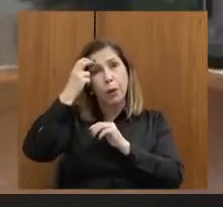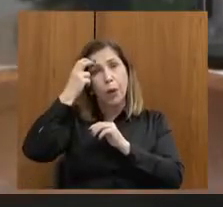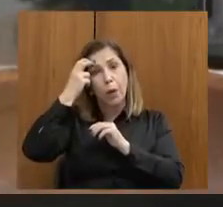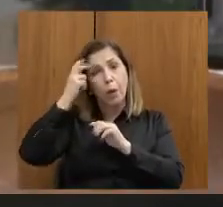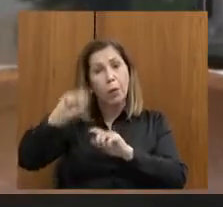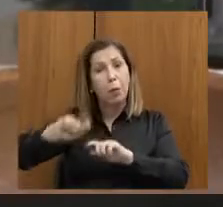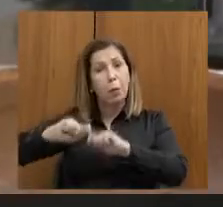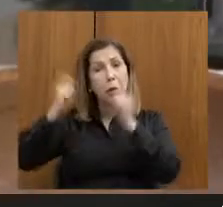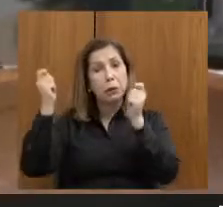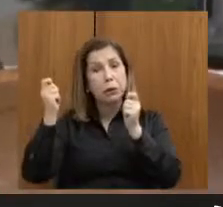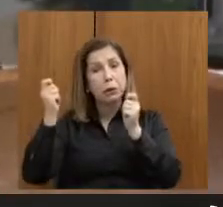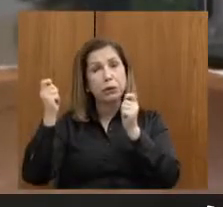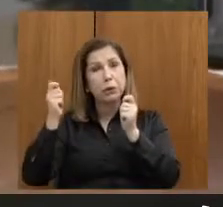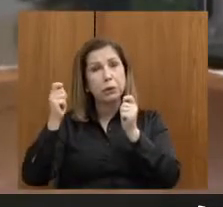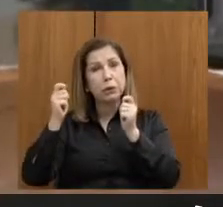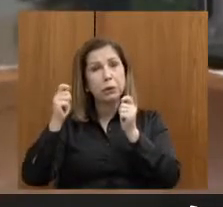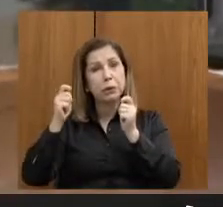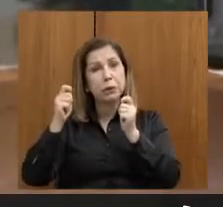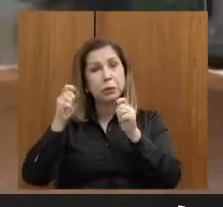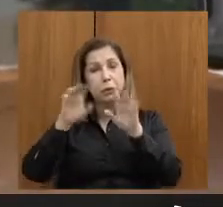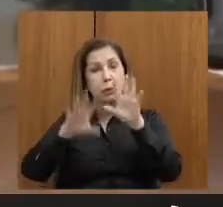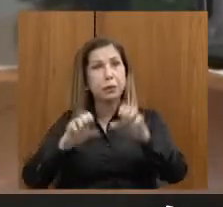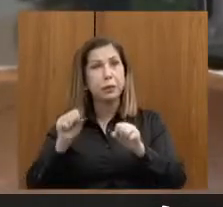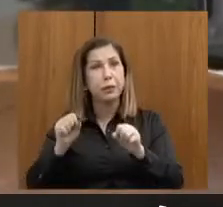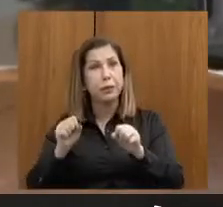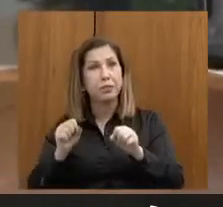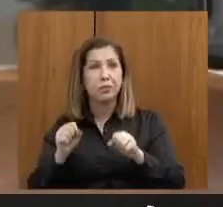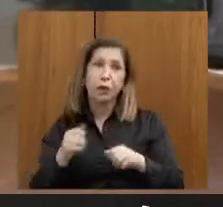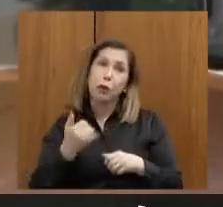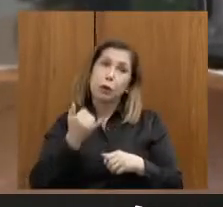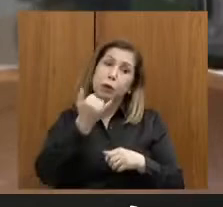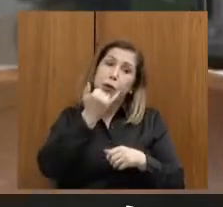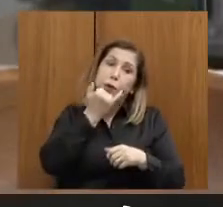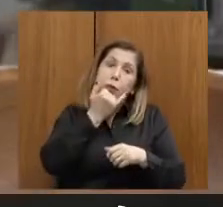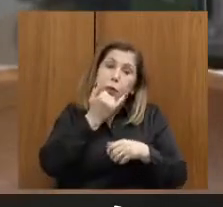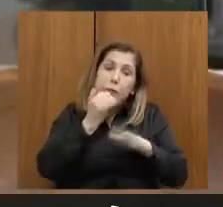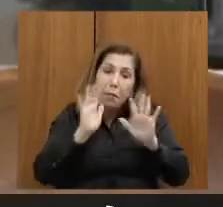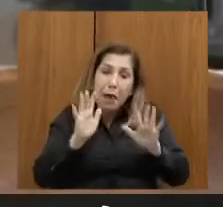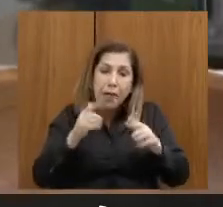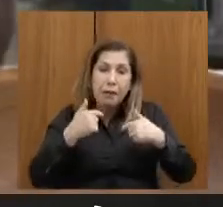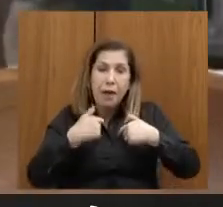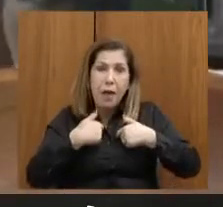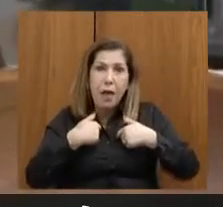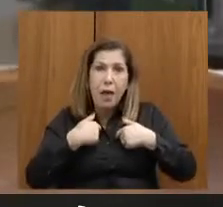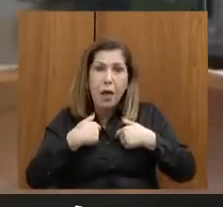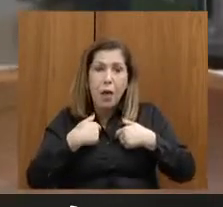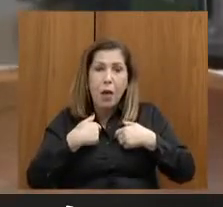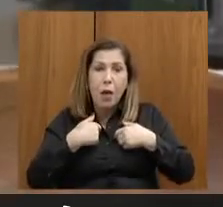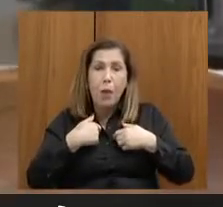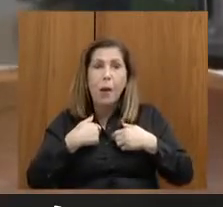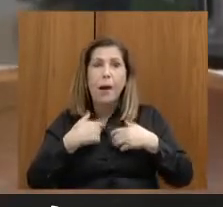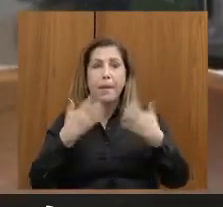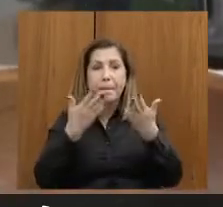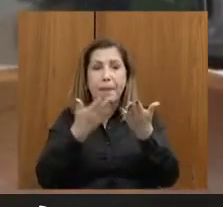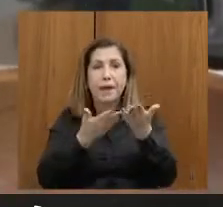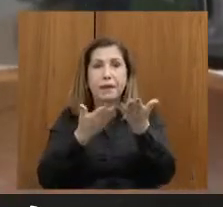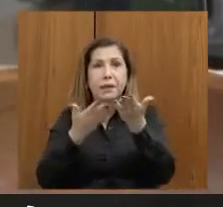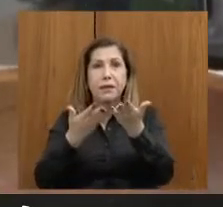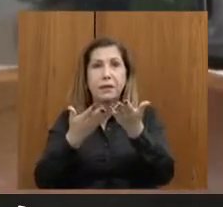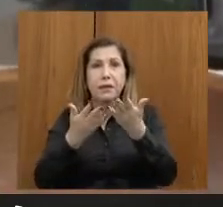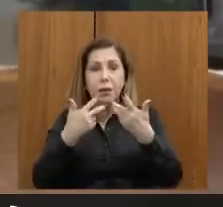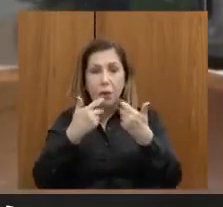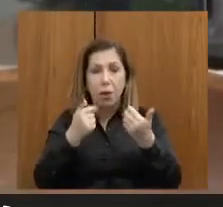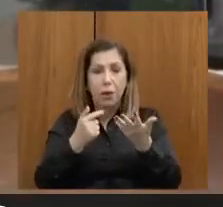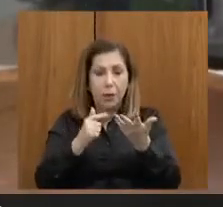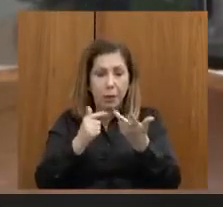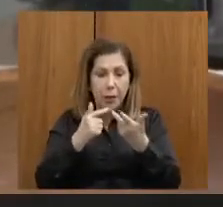impossível de tocar ele vai me desculpar mas eu a minha modo de tomar a besta meu modo de fazer